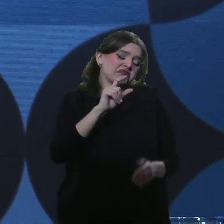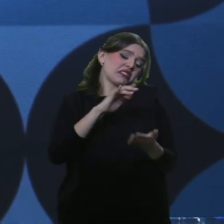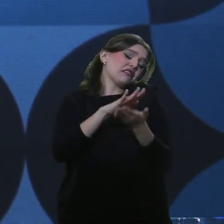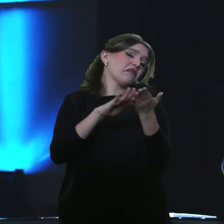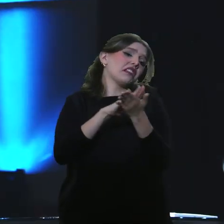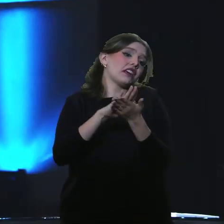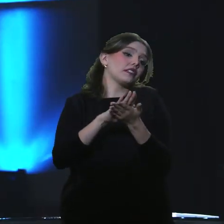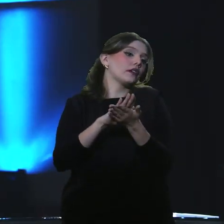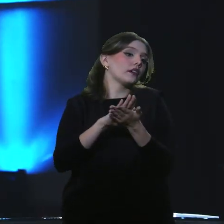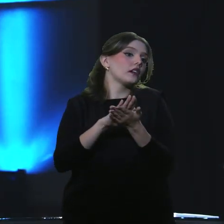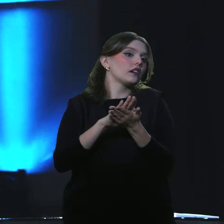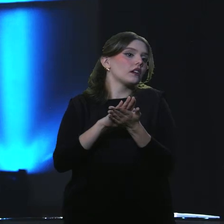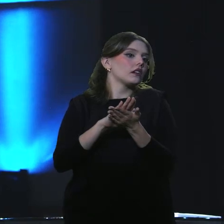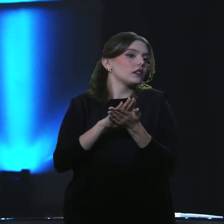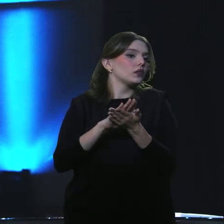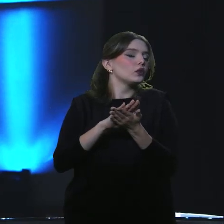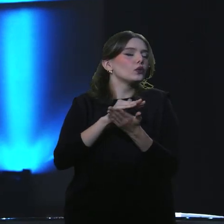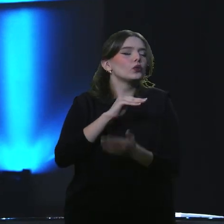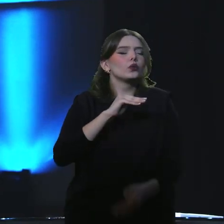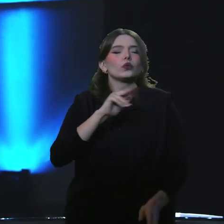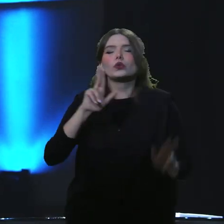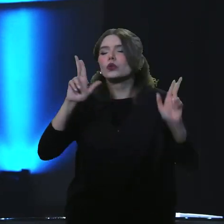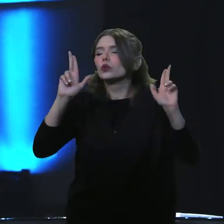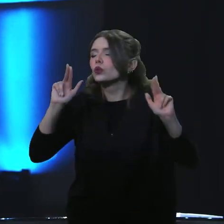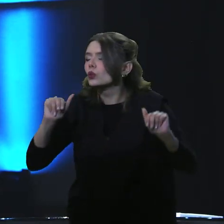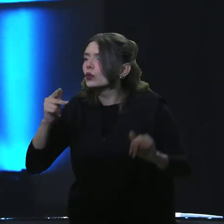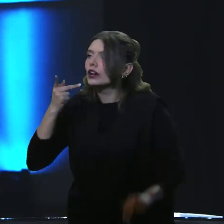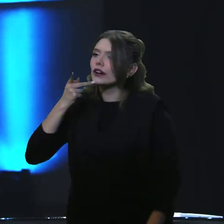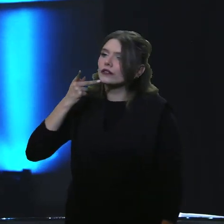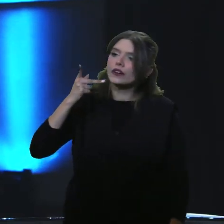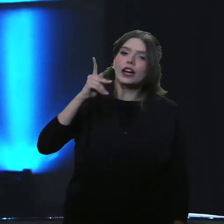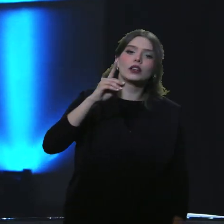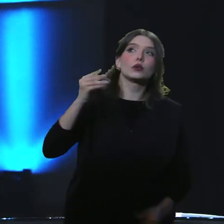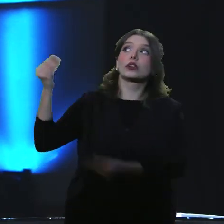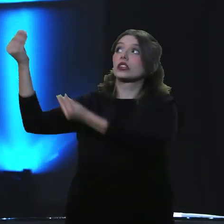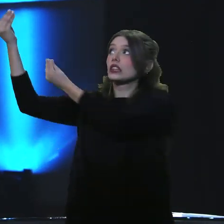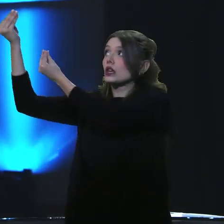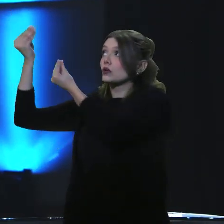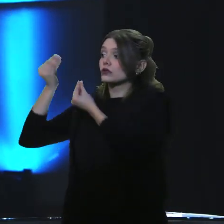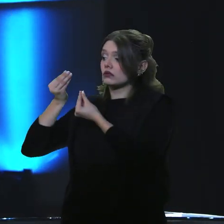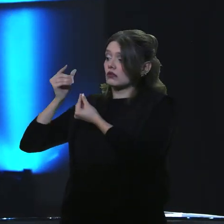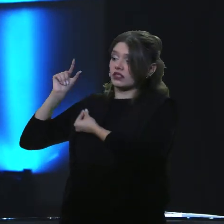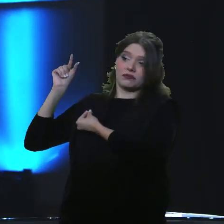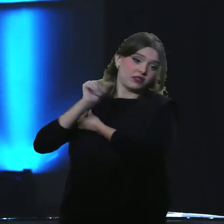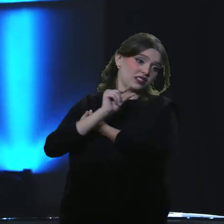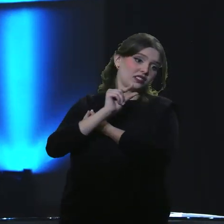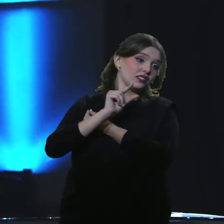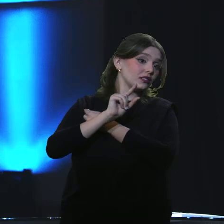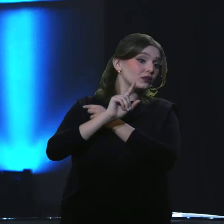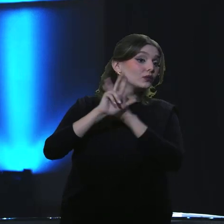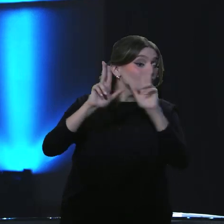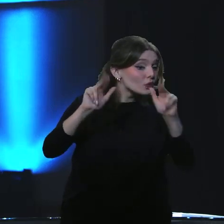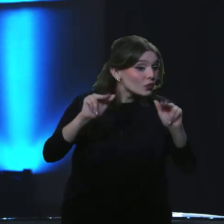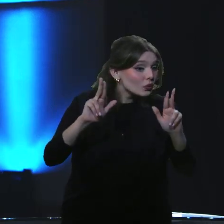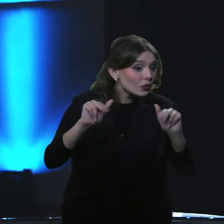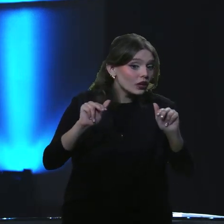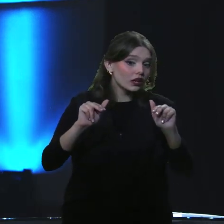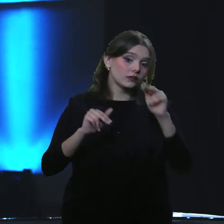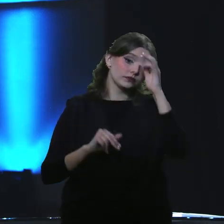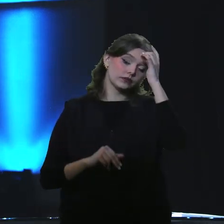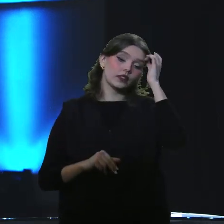Querido, nunca diga que algo que Deus te deu é pequeno demais. Lembra, Davi derrota um gigante com uma